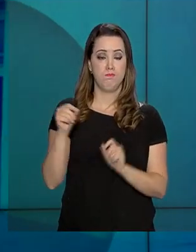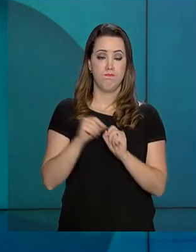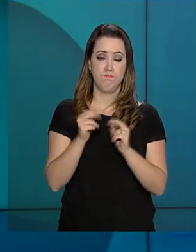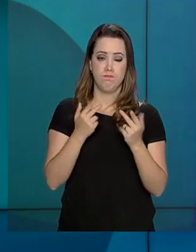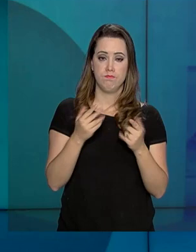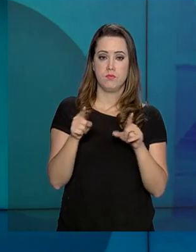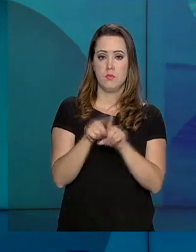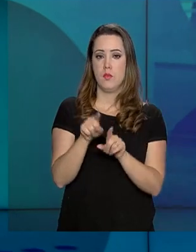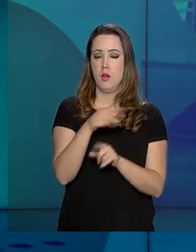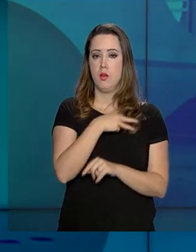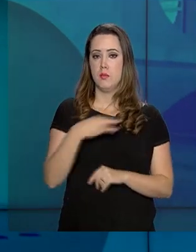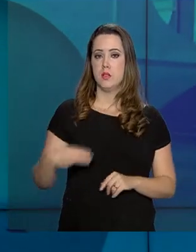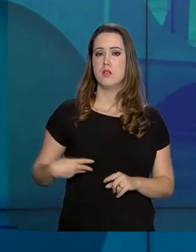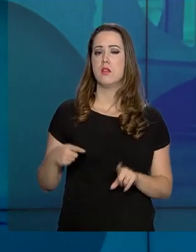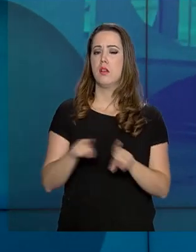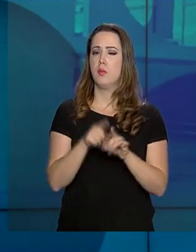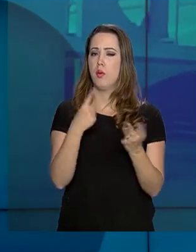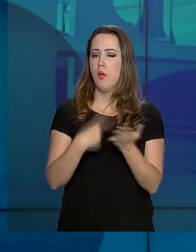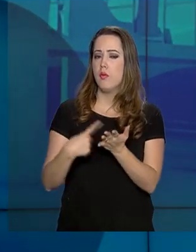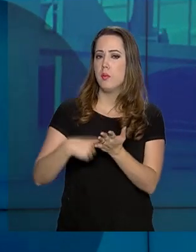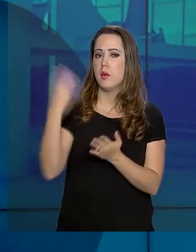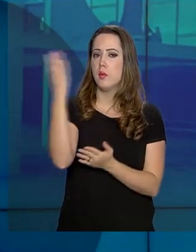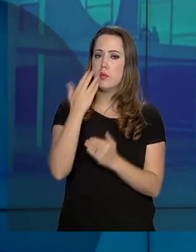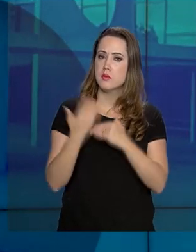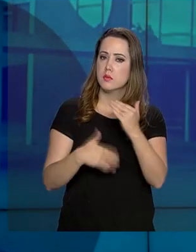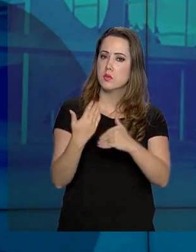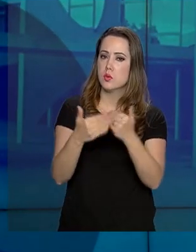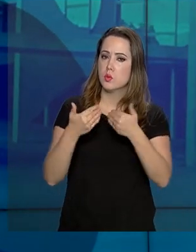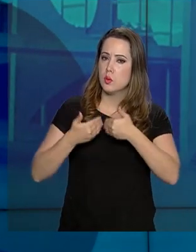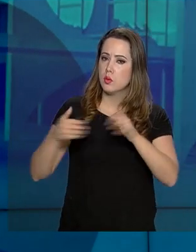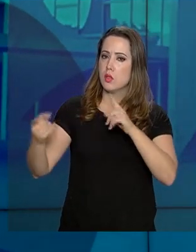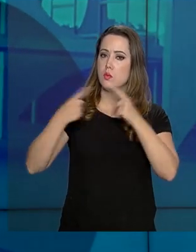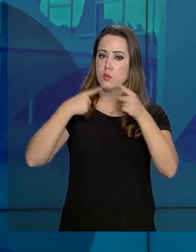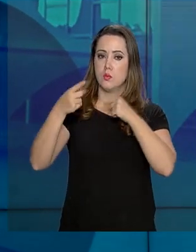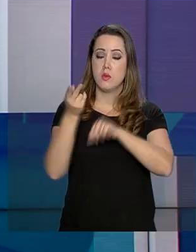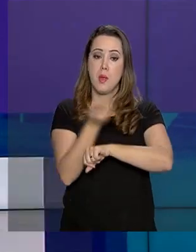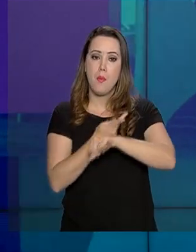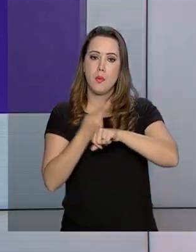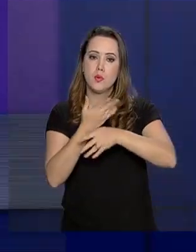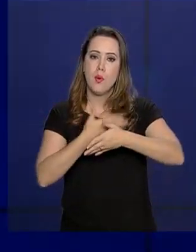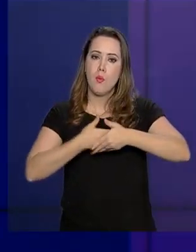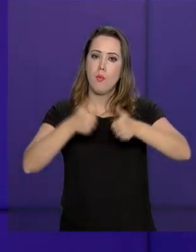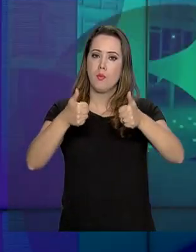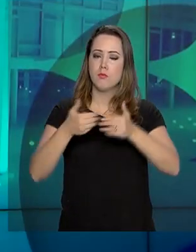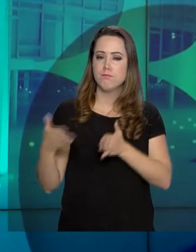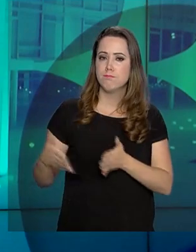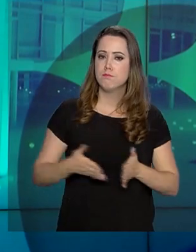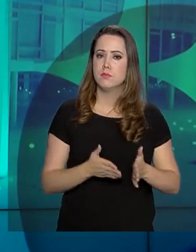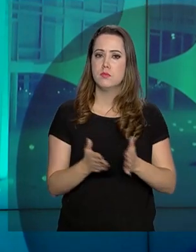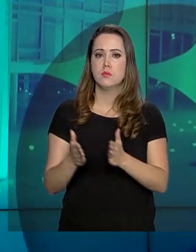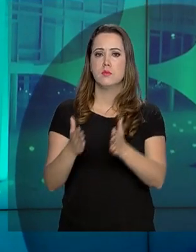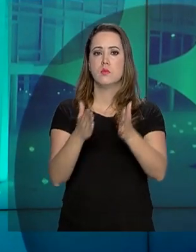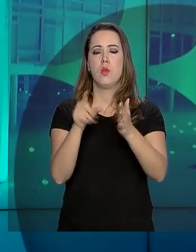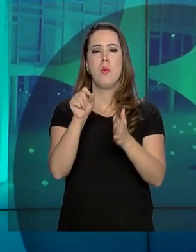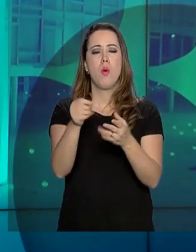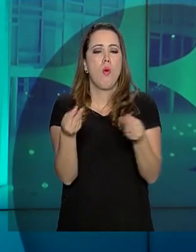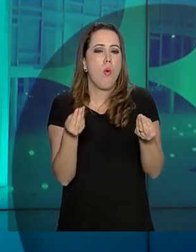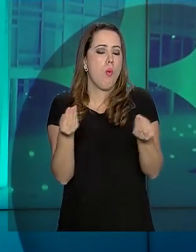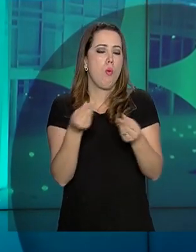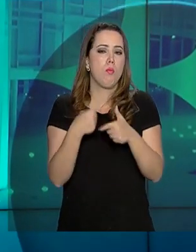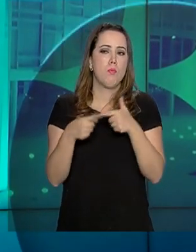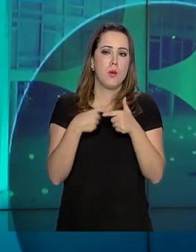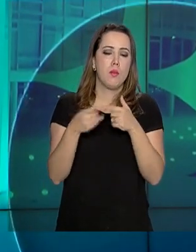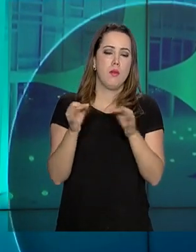Ministérios afirmam ainda que o Brasil permanece aberto ao diálogo em busca do melhor encaminhamento para